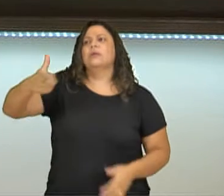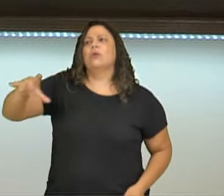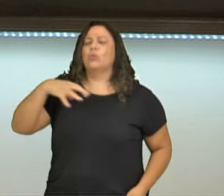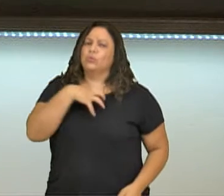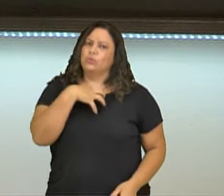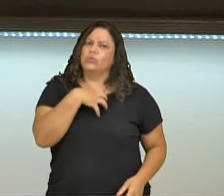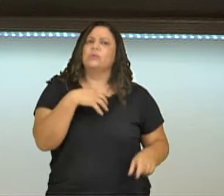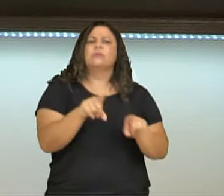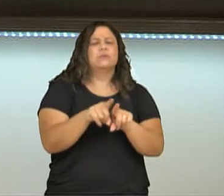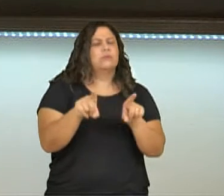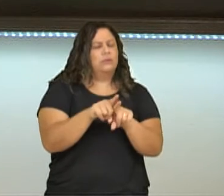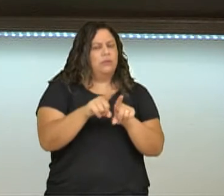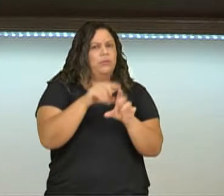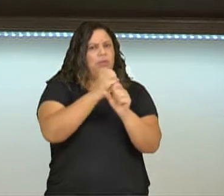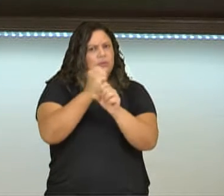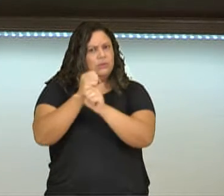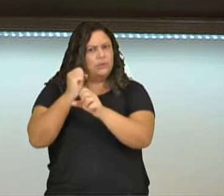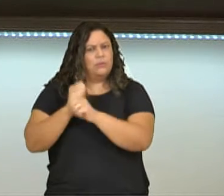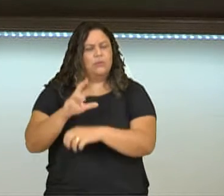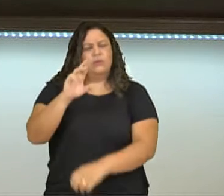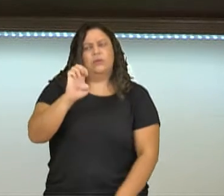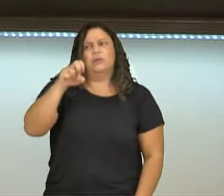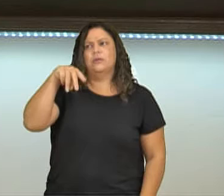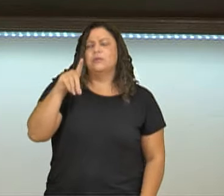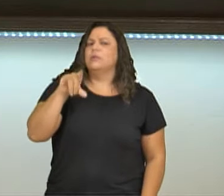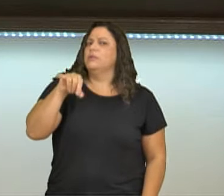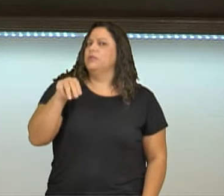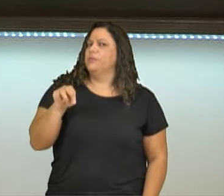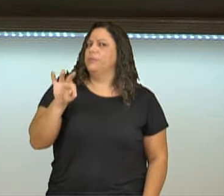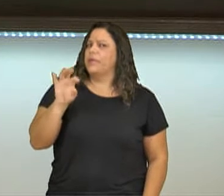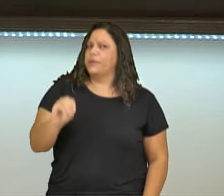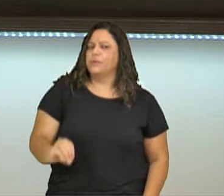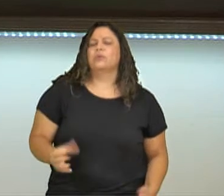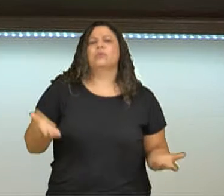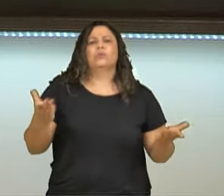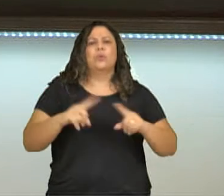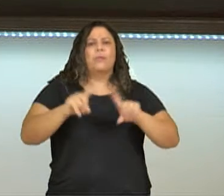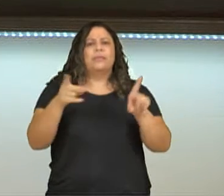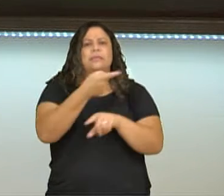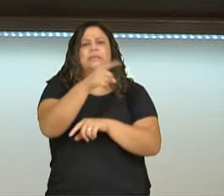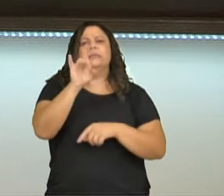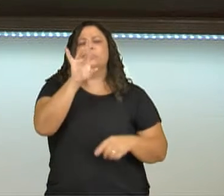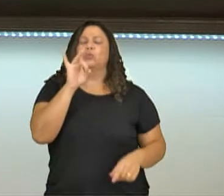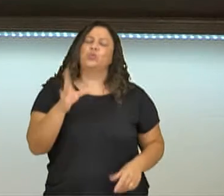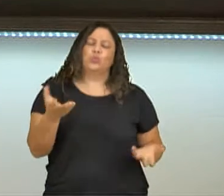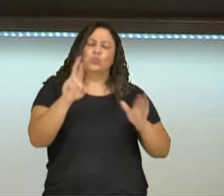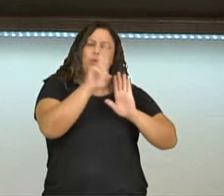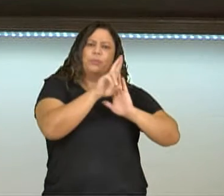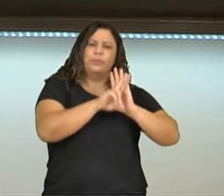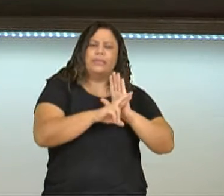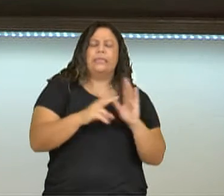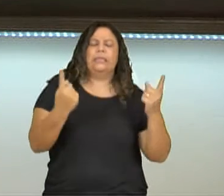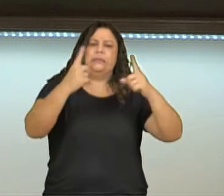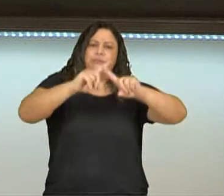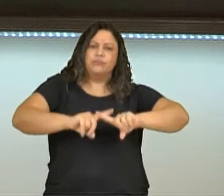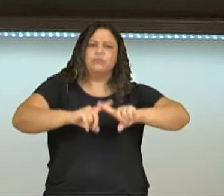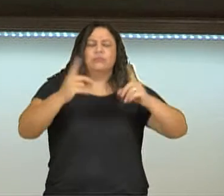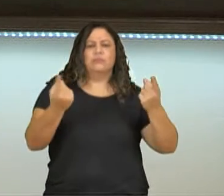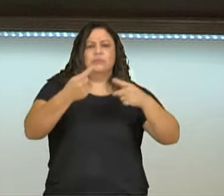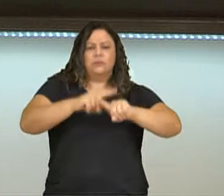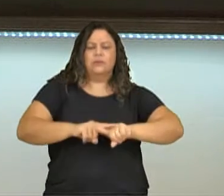fazer o cálculo de rendimento, tá? Que não seja somente pela regra de 3. Mas isso a gente